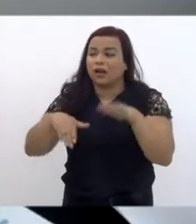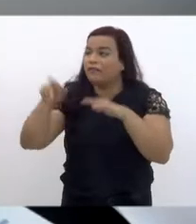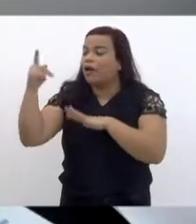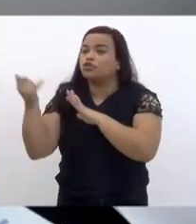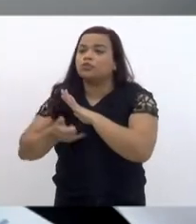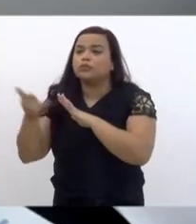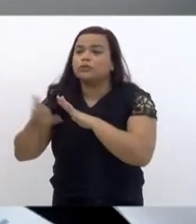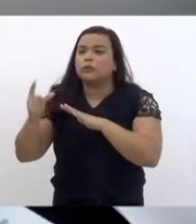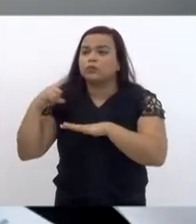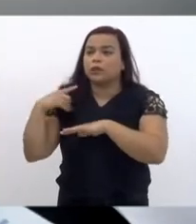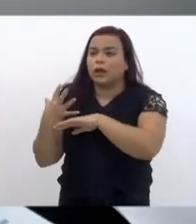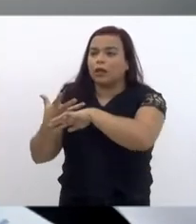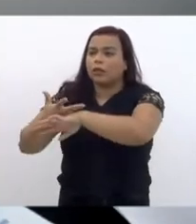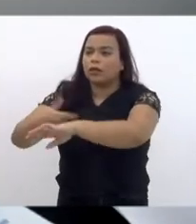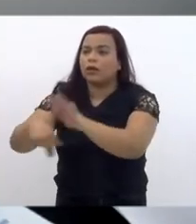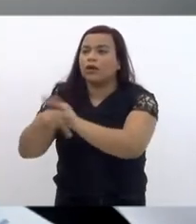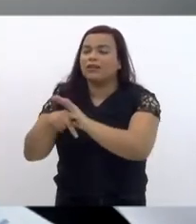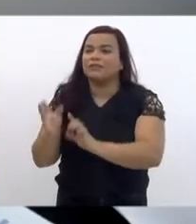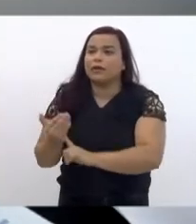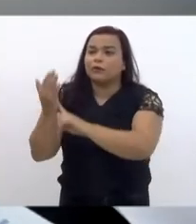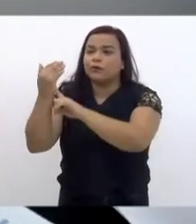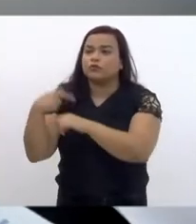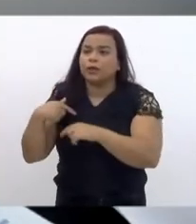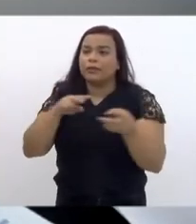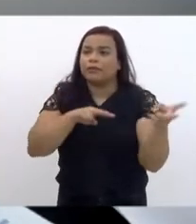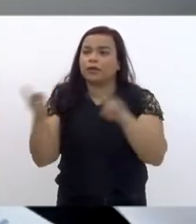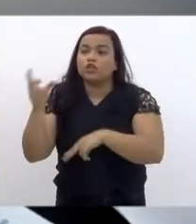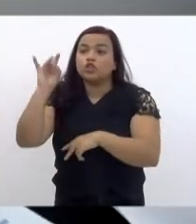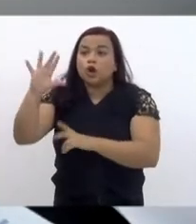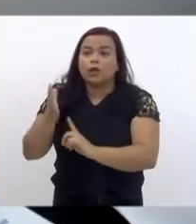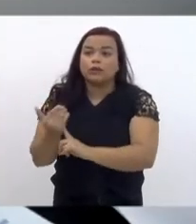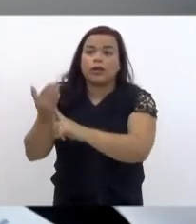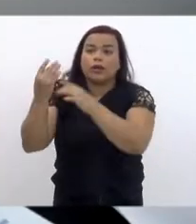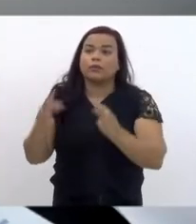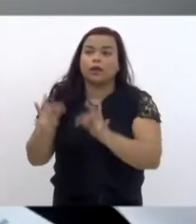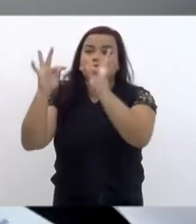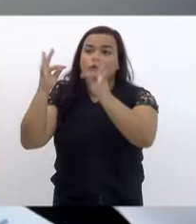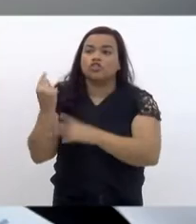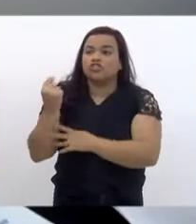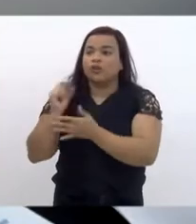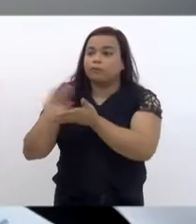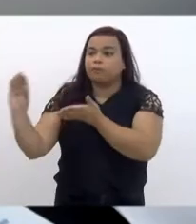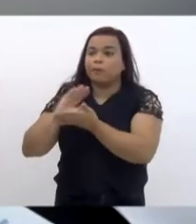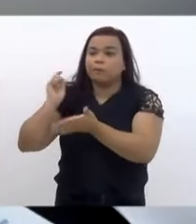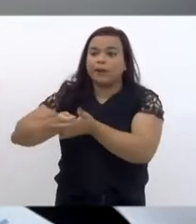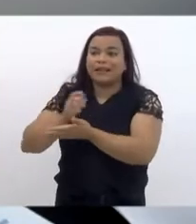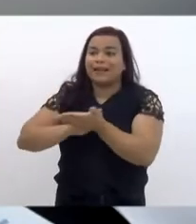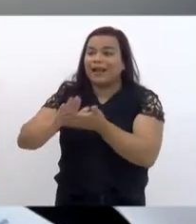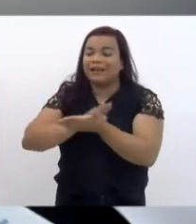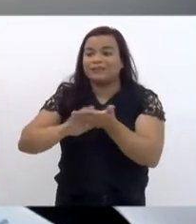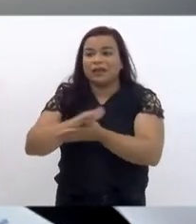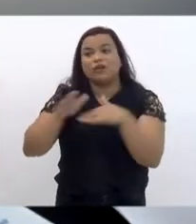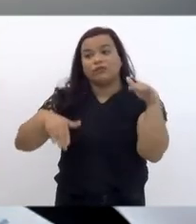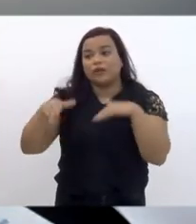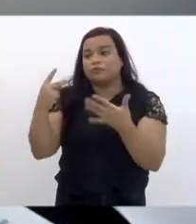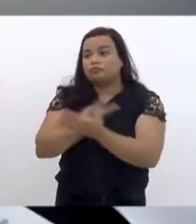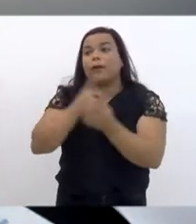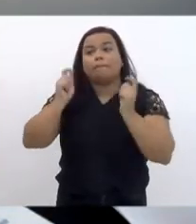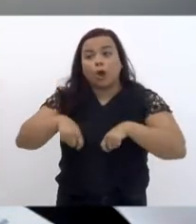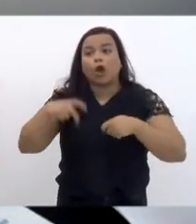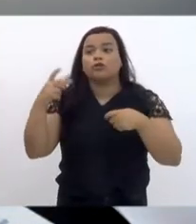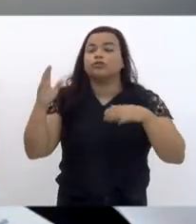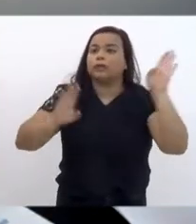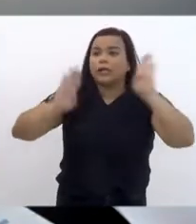domina uma tecnologia e faz uma transferência de tecnologia, né, que não envolve necessariamente o pagamento por isso. Pode haver uma